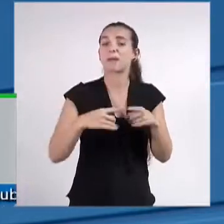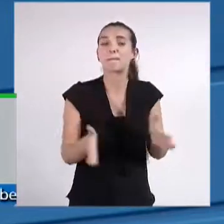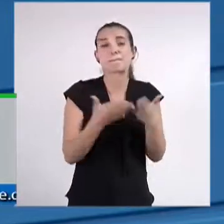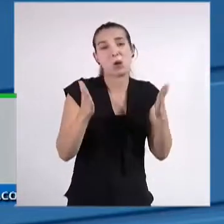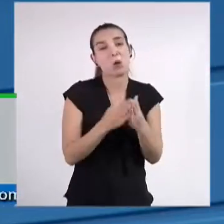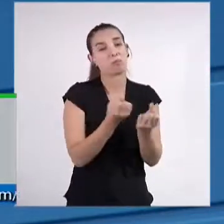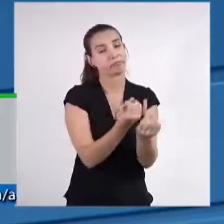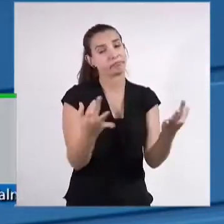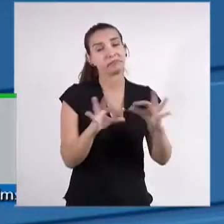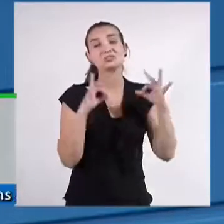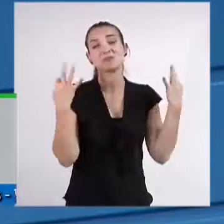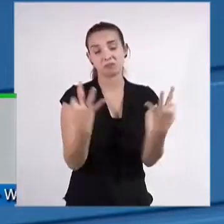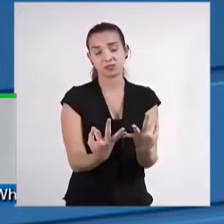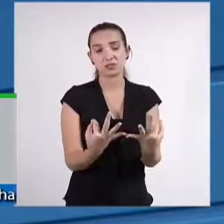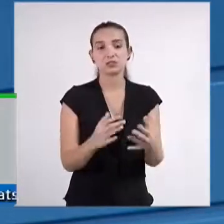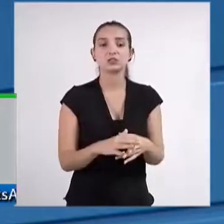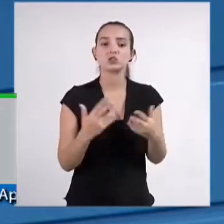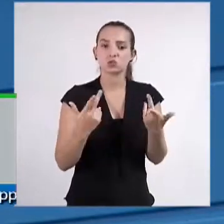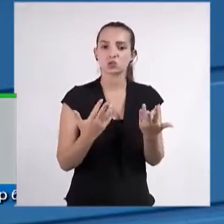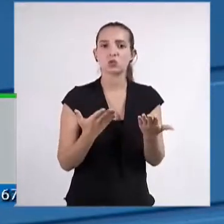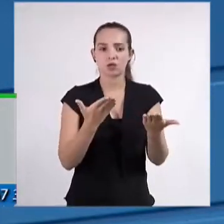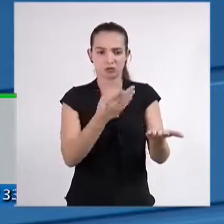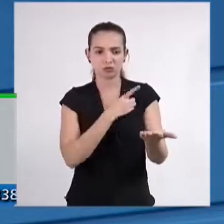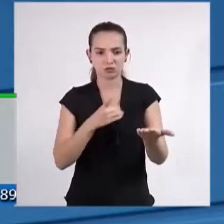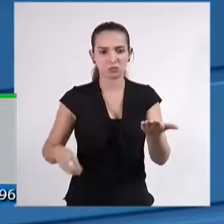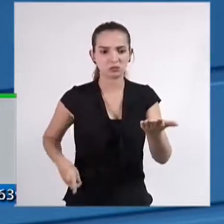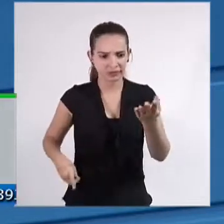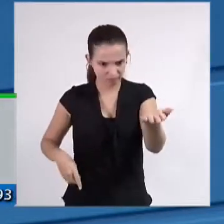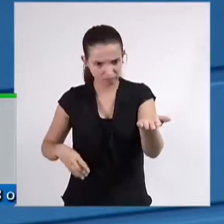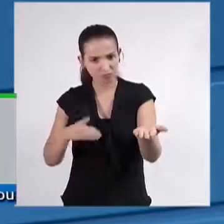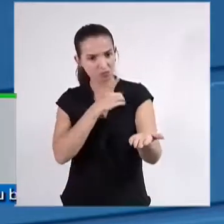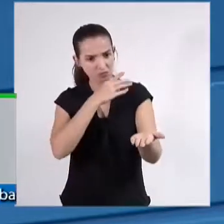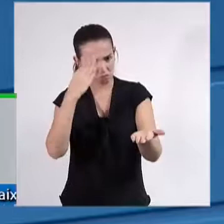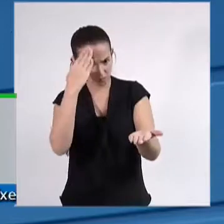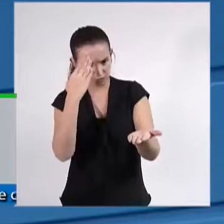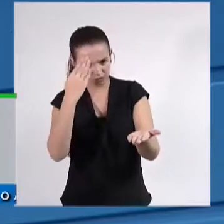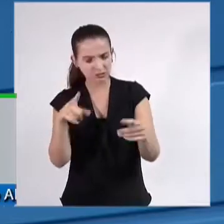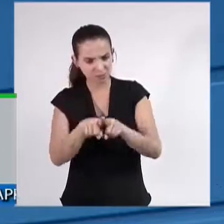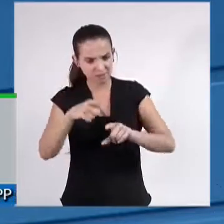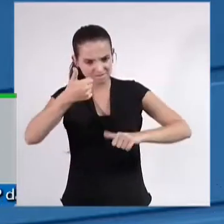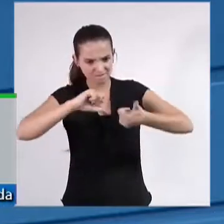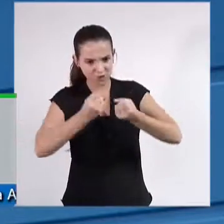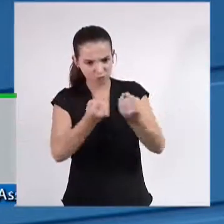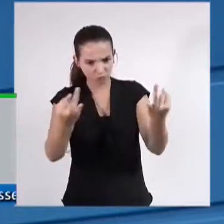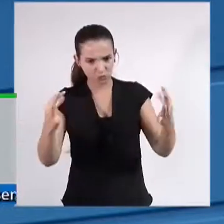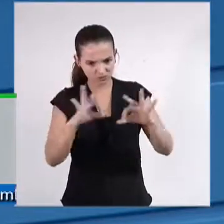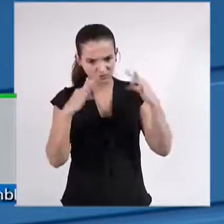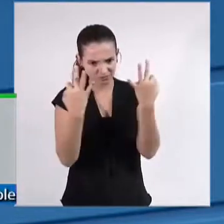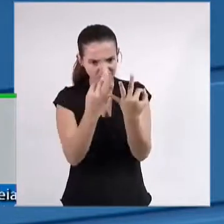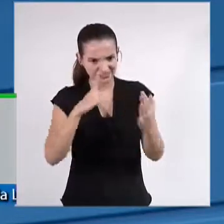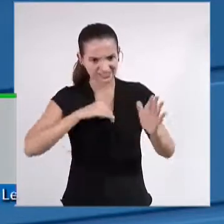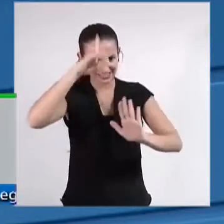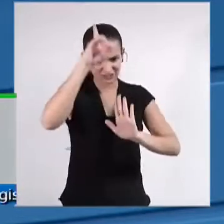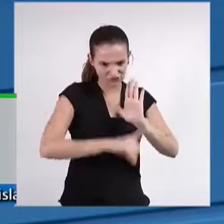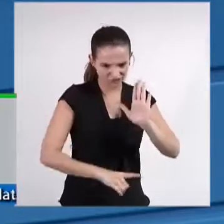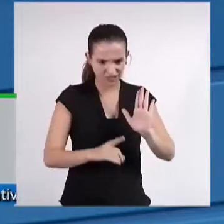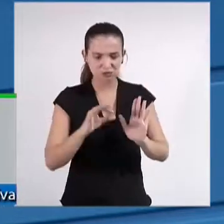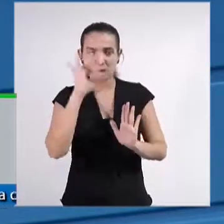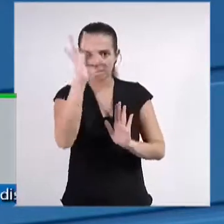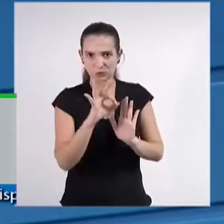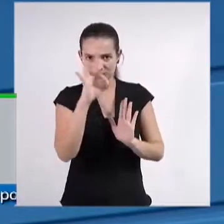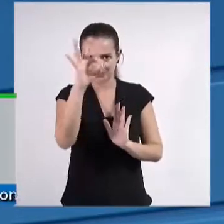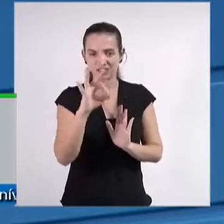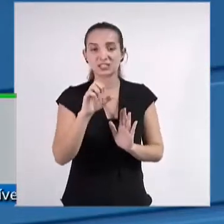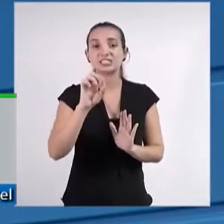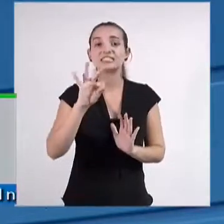disso é que o deputado Barbosinha estava fazendo o levantamento do número de famílias que teriam direito à tarifa social. Nós vimos